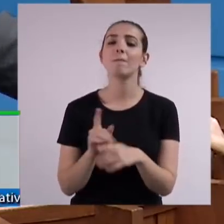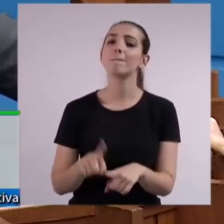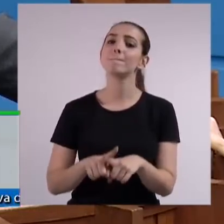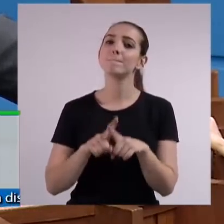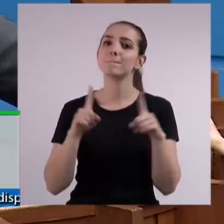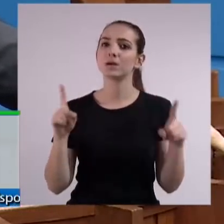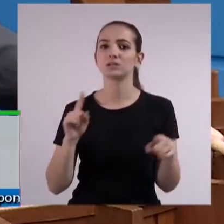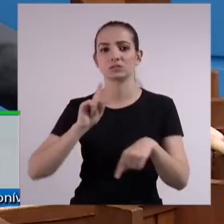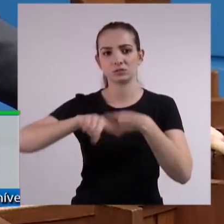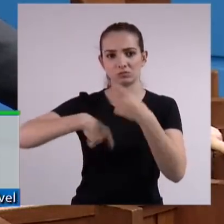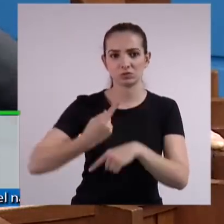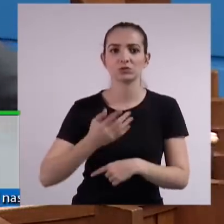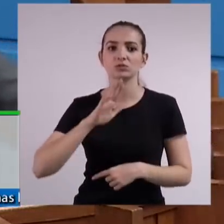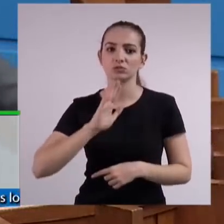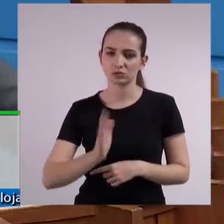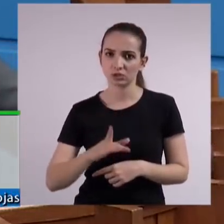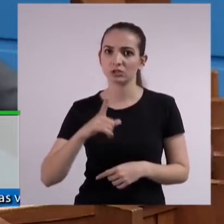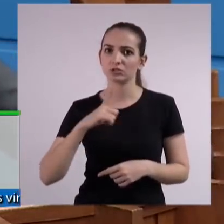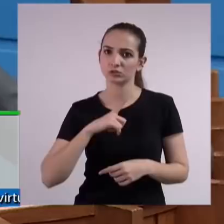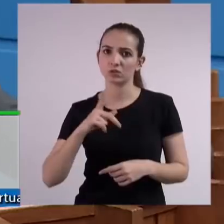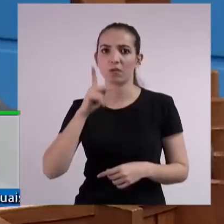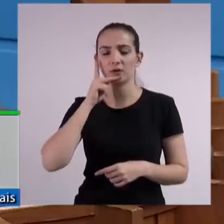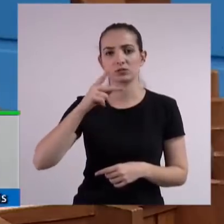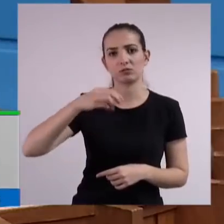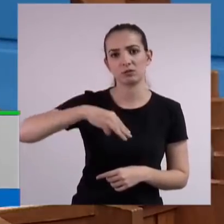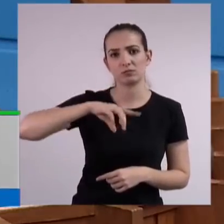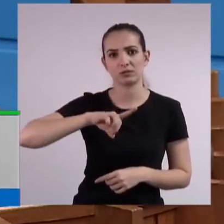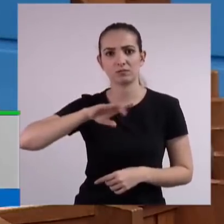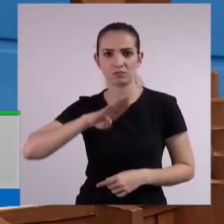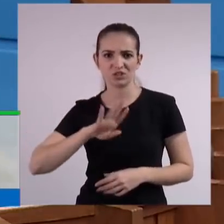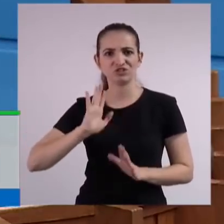ter passado pelas convenções do partido.